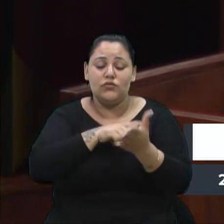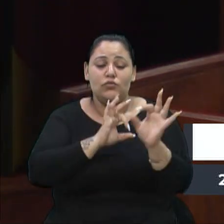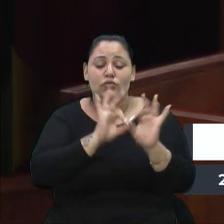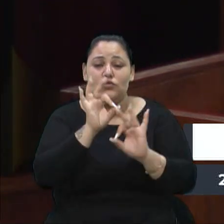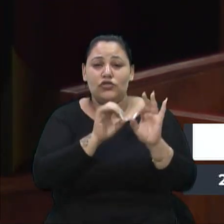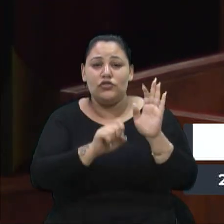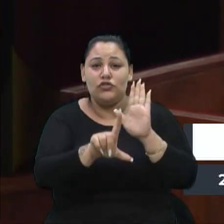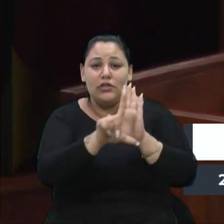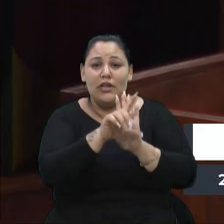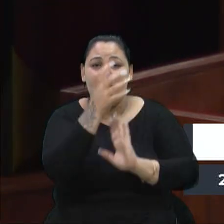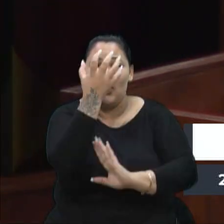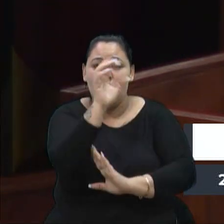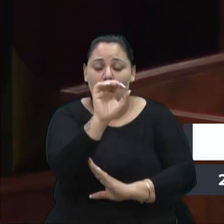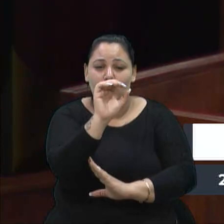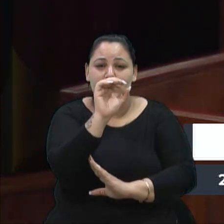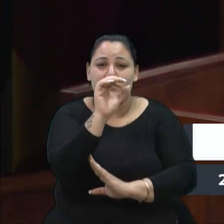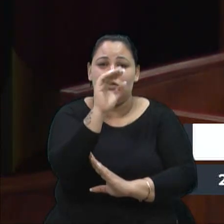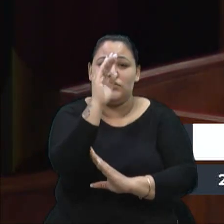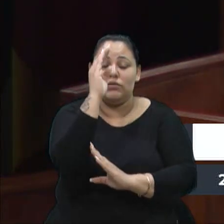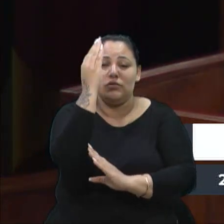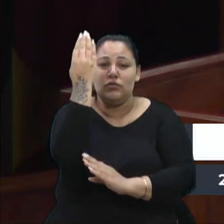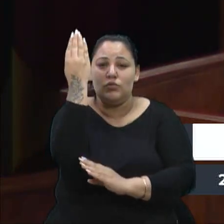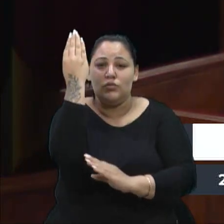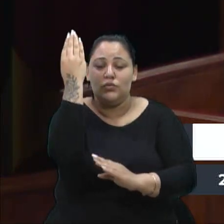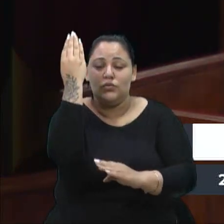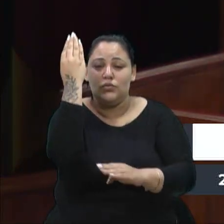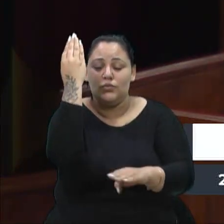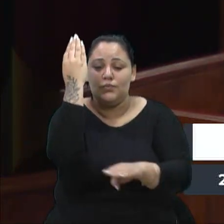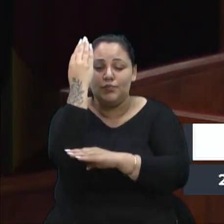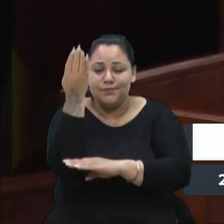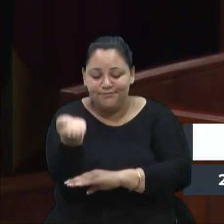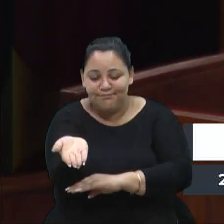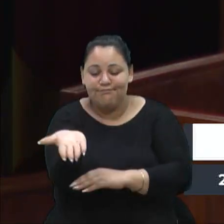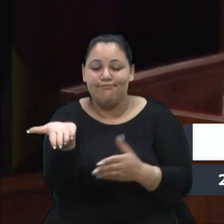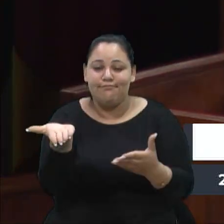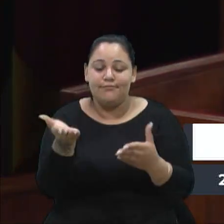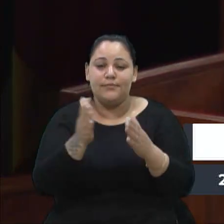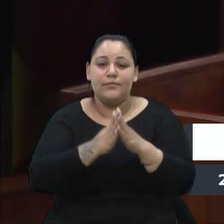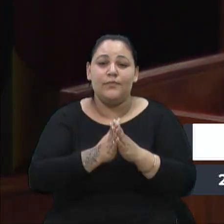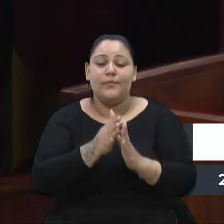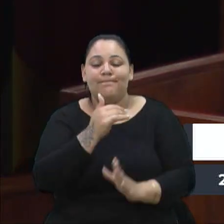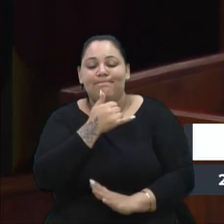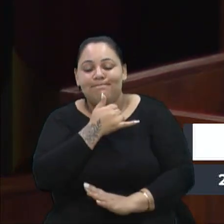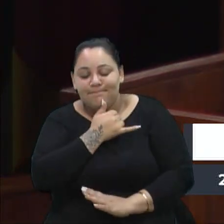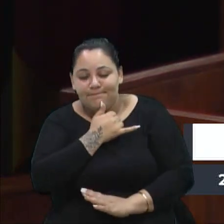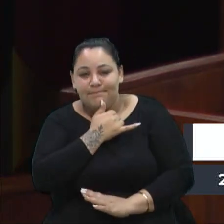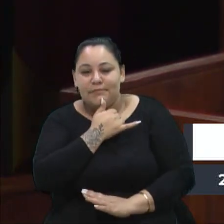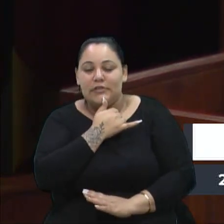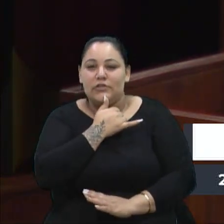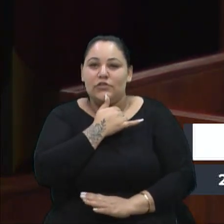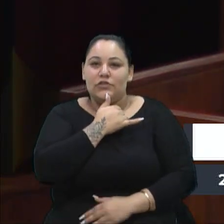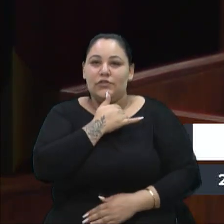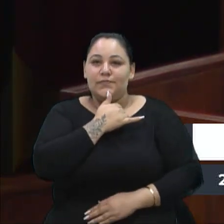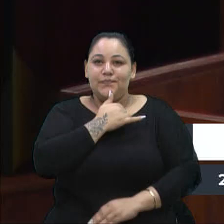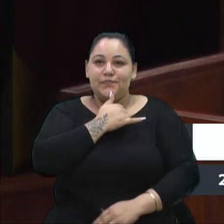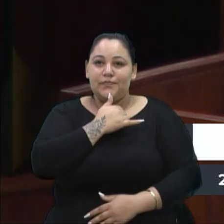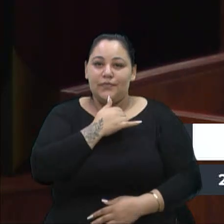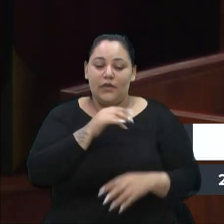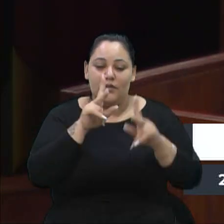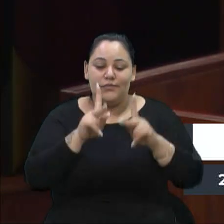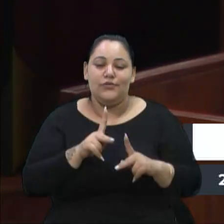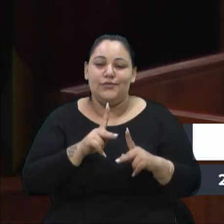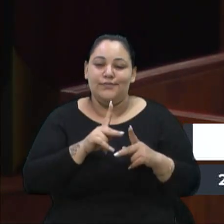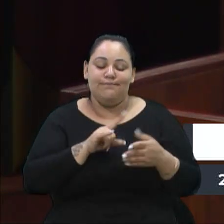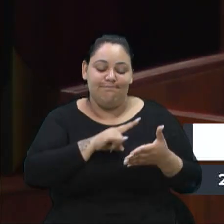da floresta amazônica. Infelizmente, o lucro e a ganância falaram mais alto e o